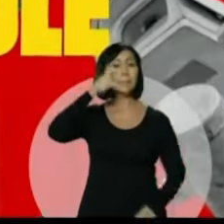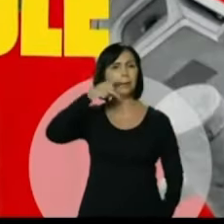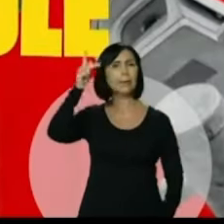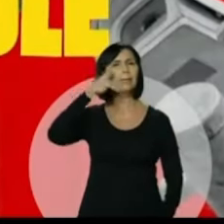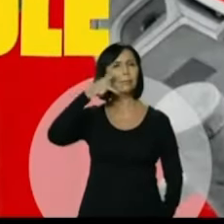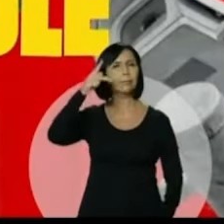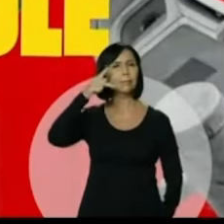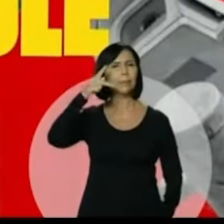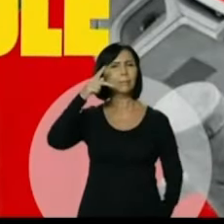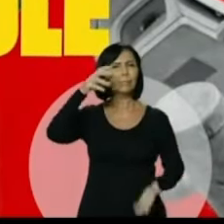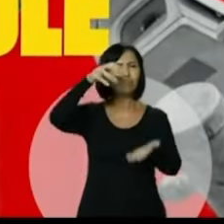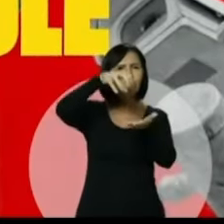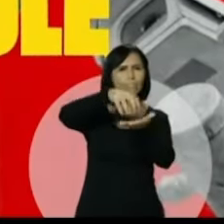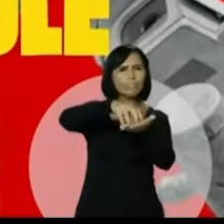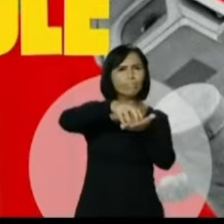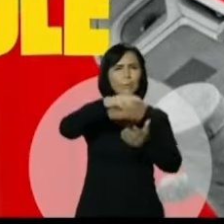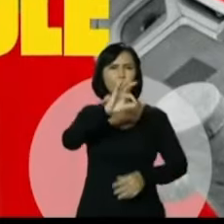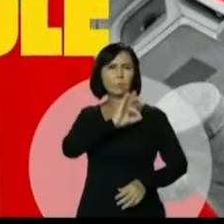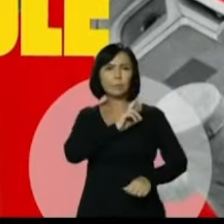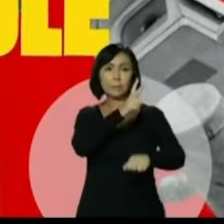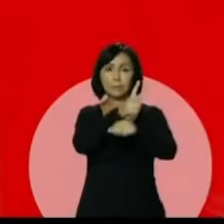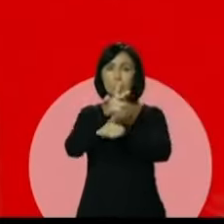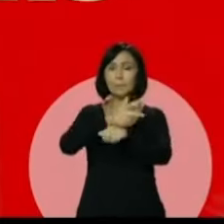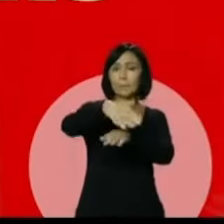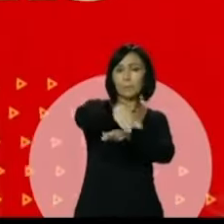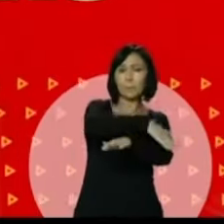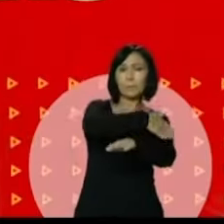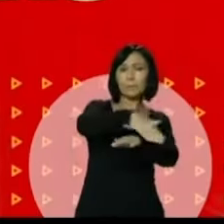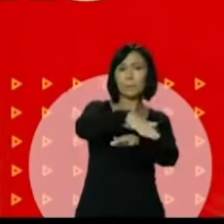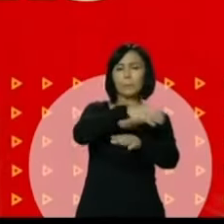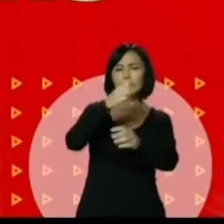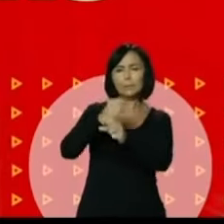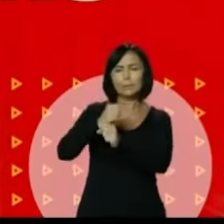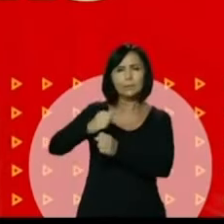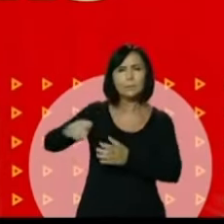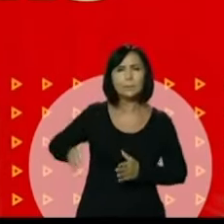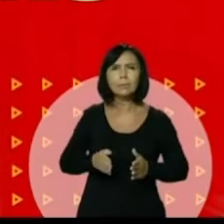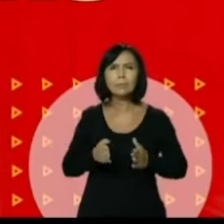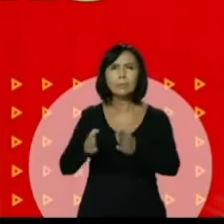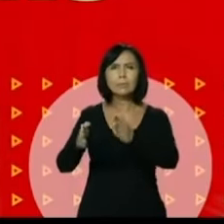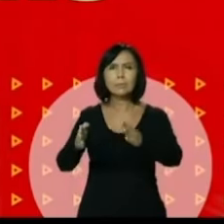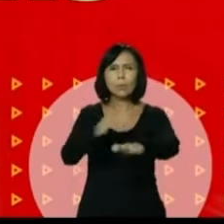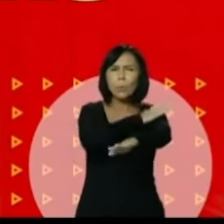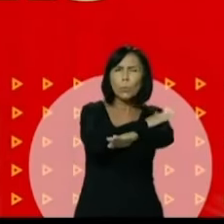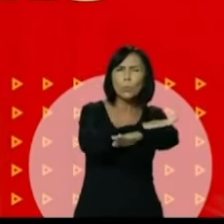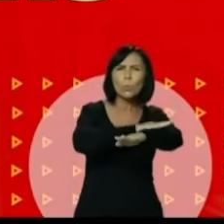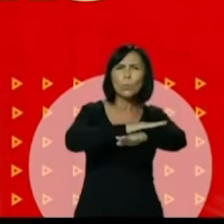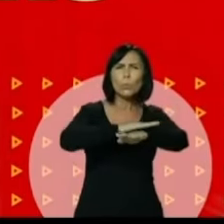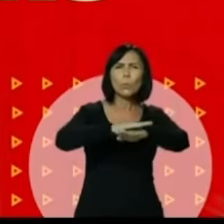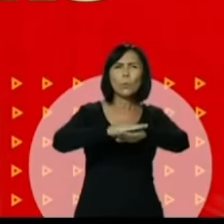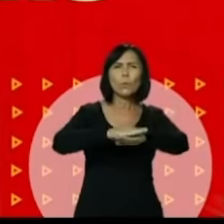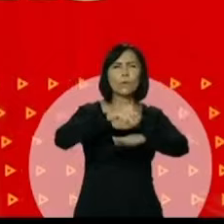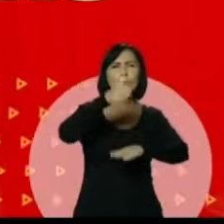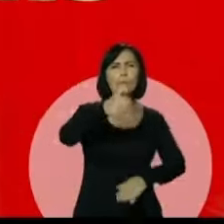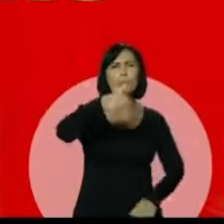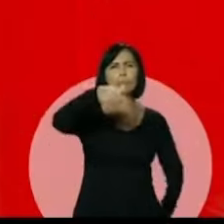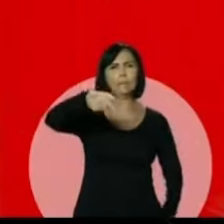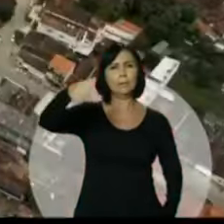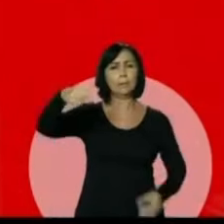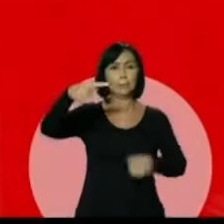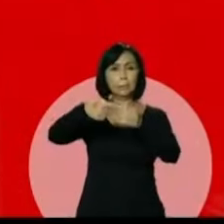Paraíba e implantou os centros integrados de comando e controle. O programa Travessias Urbanas, que calçou e asfaltou as principais ruas